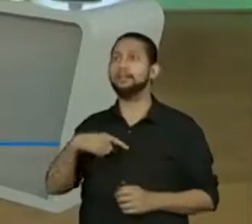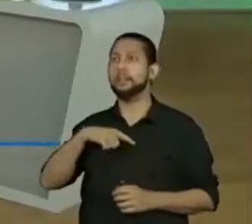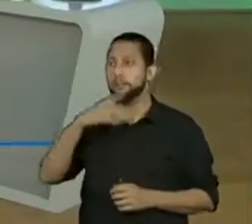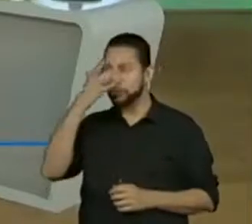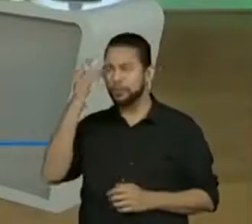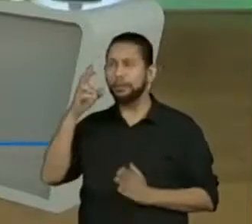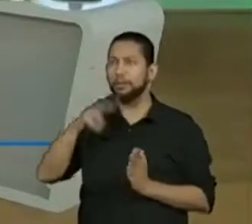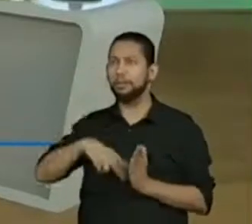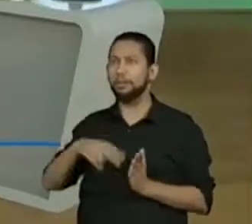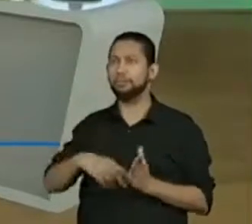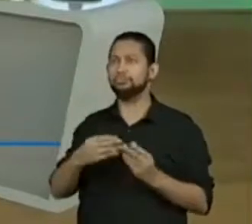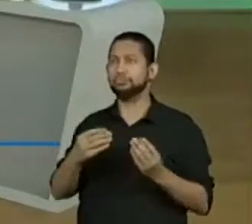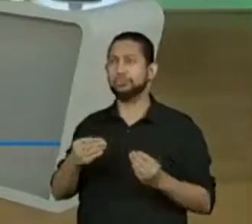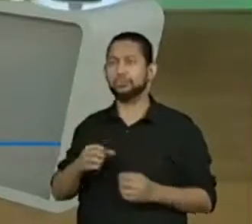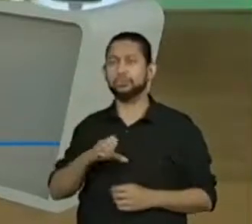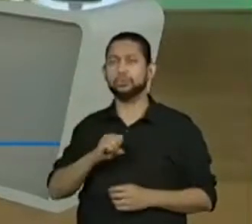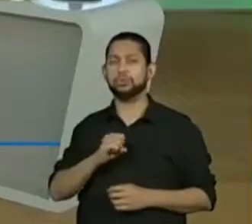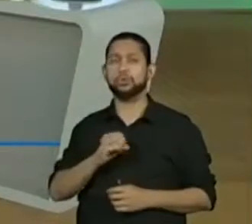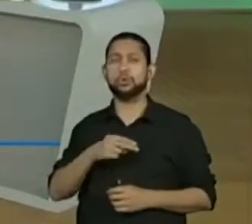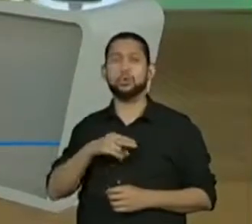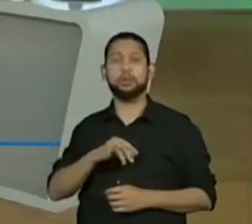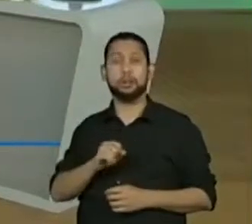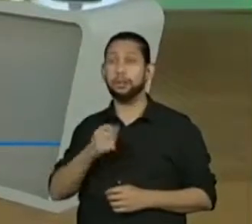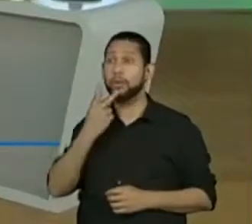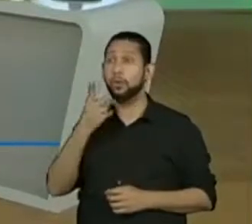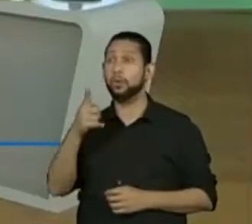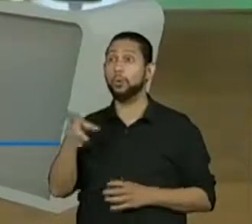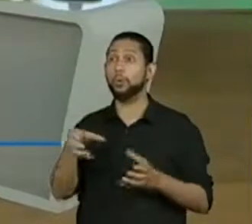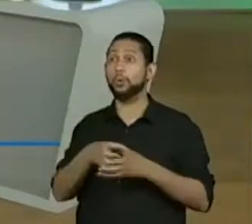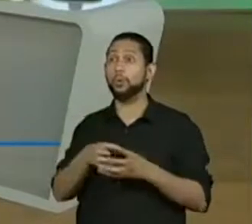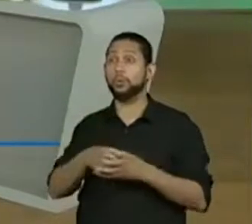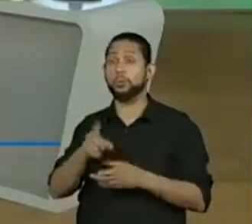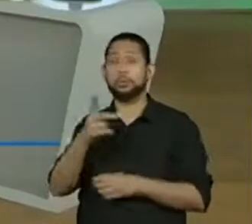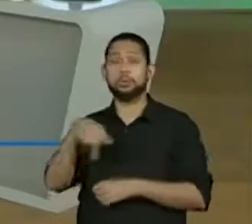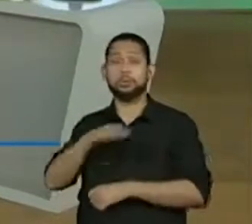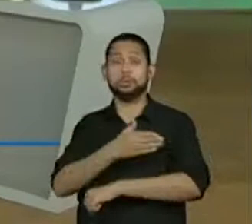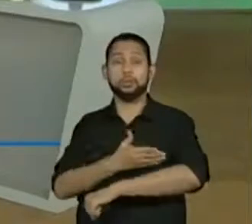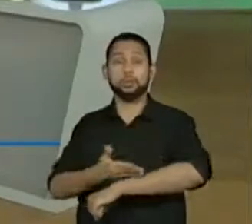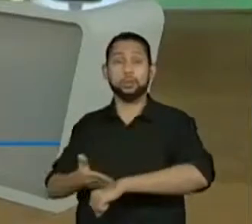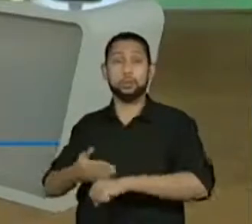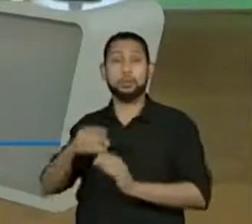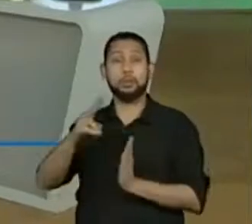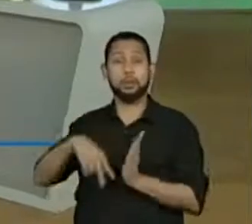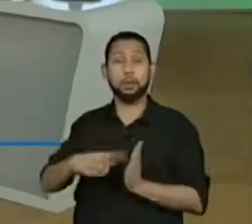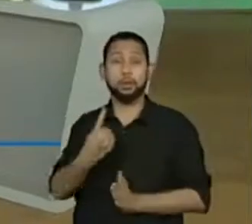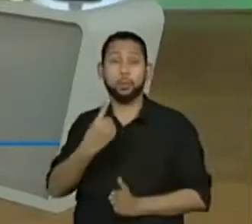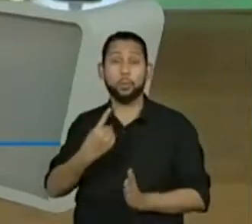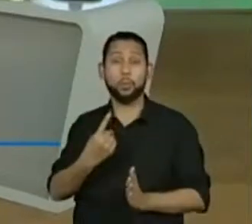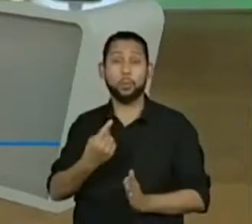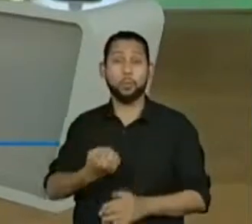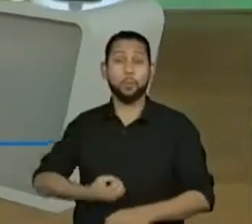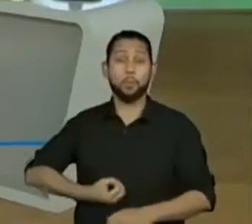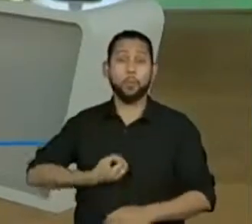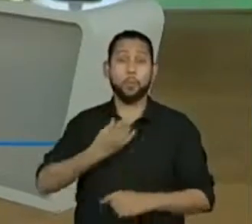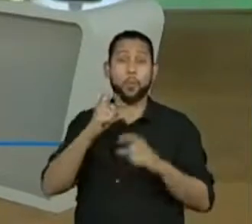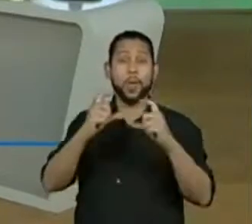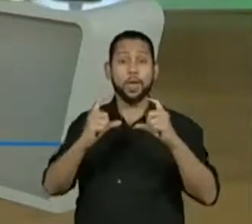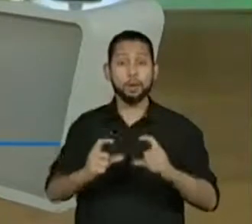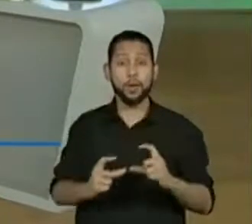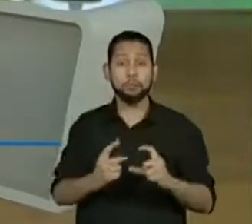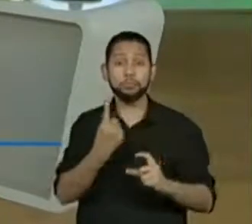muito pro Sônia já colocando que a turma dela tem o hábito de ler pelo menos um poema por semana